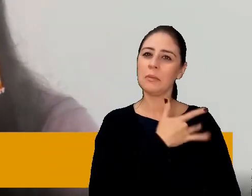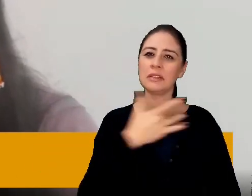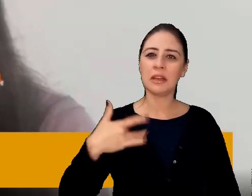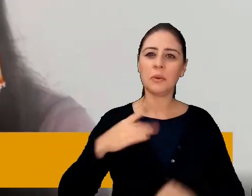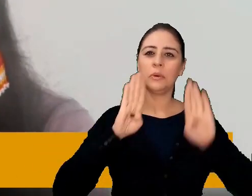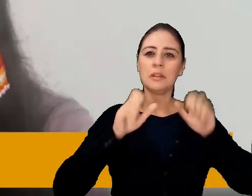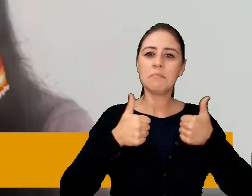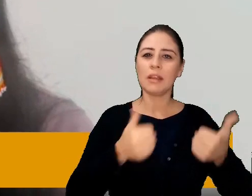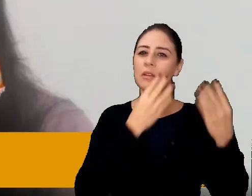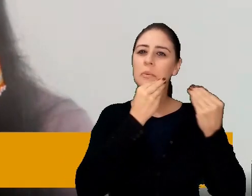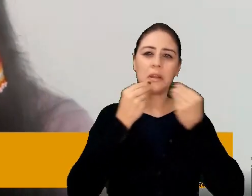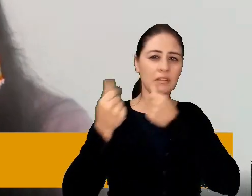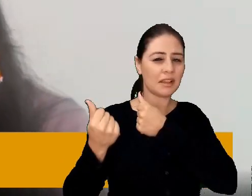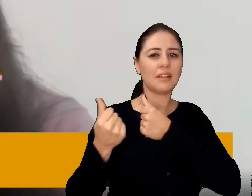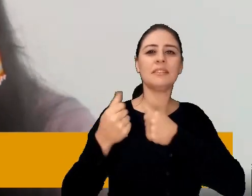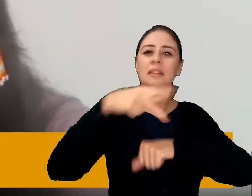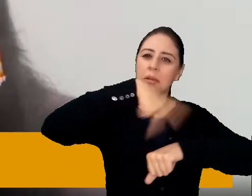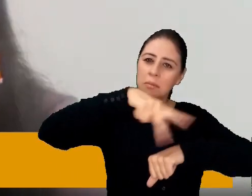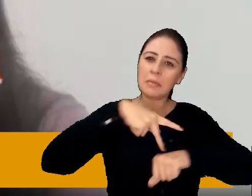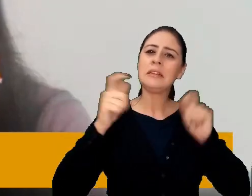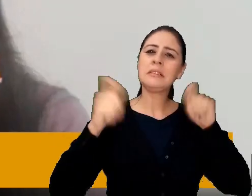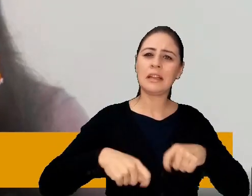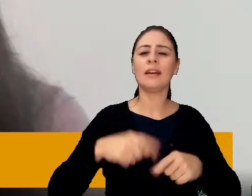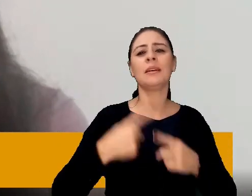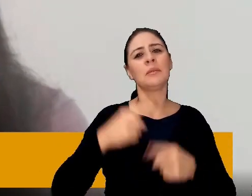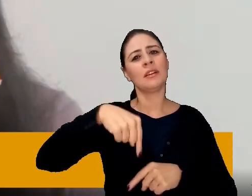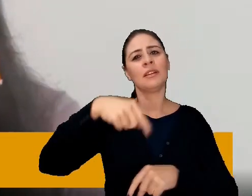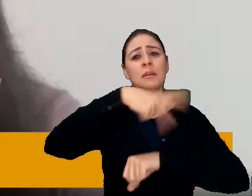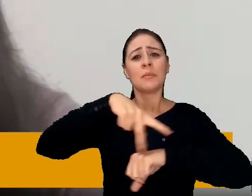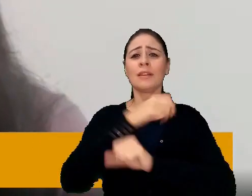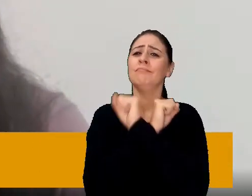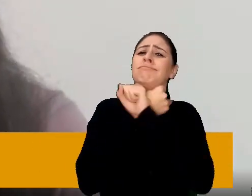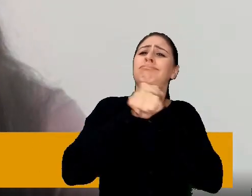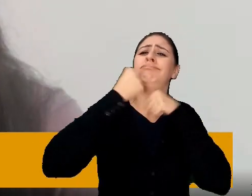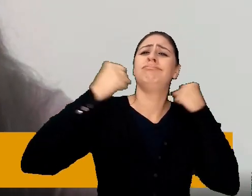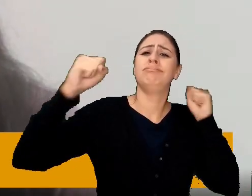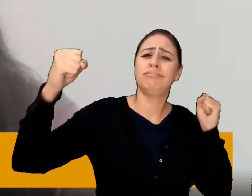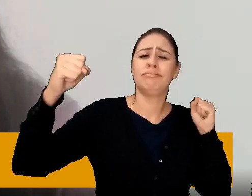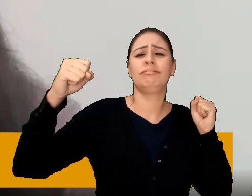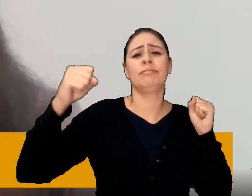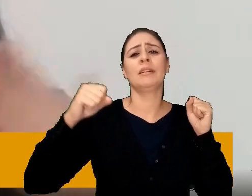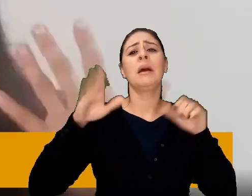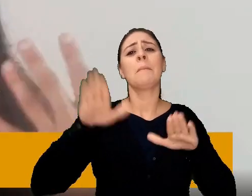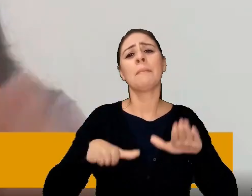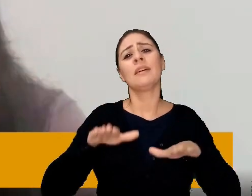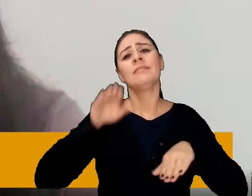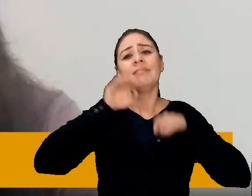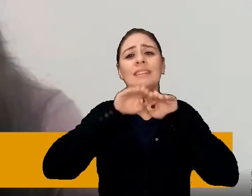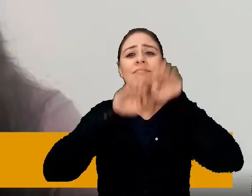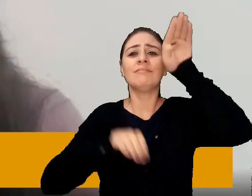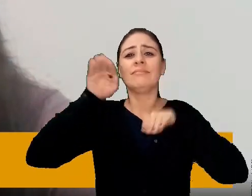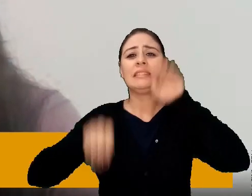qualidade e barato nesse país, porque a gente mora num país enorme, né? E a desigualdade é